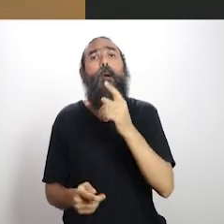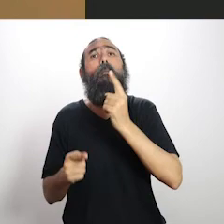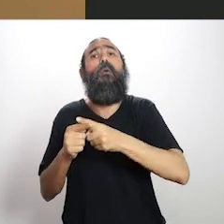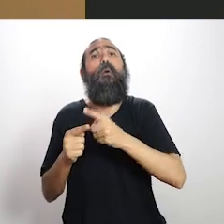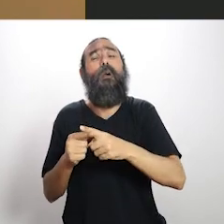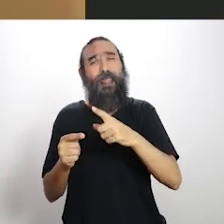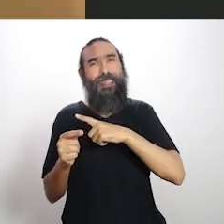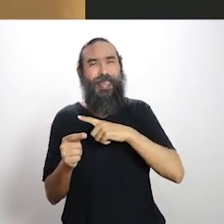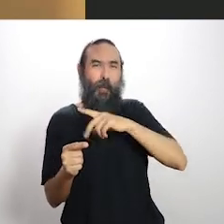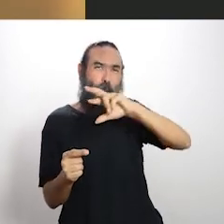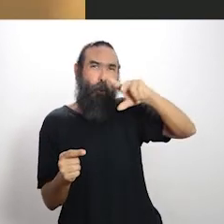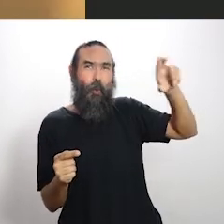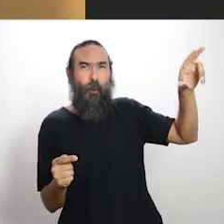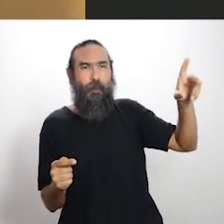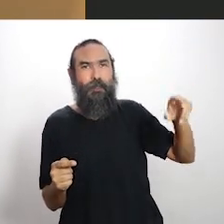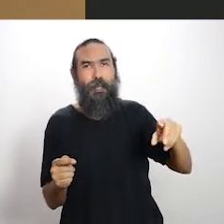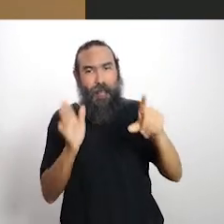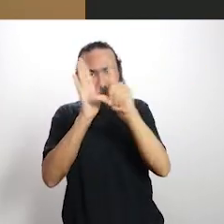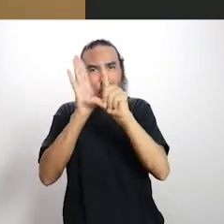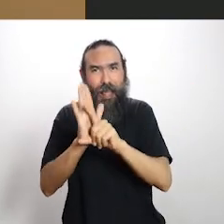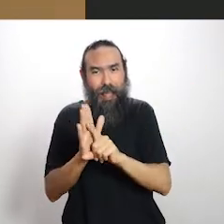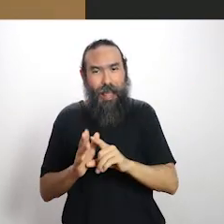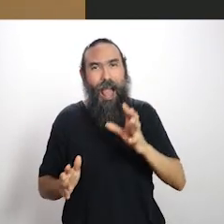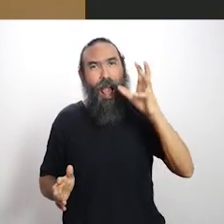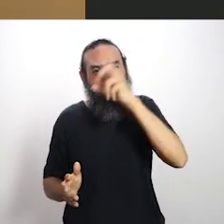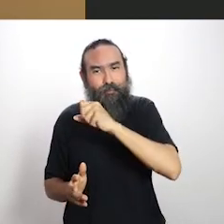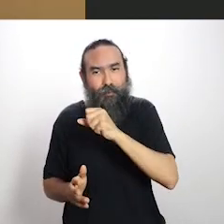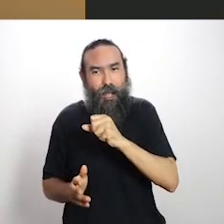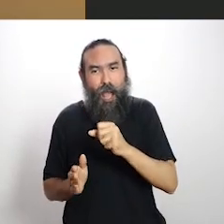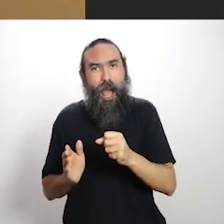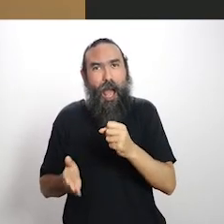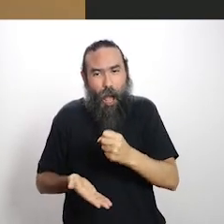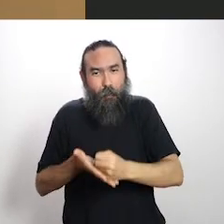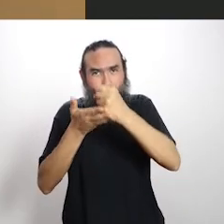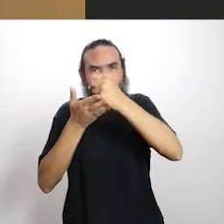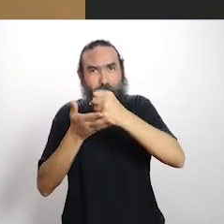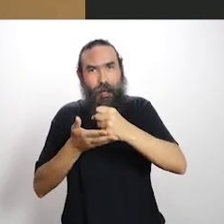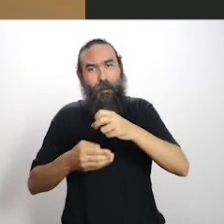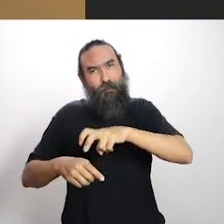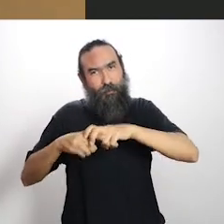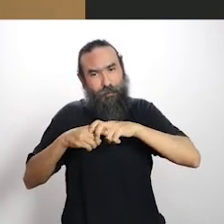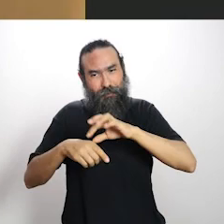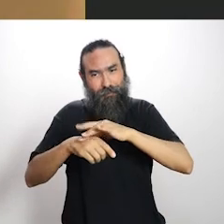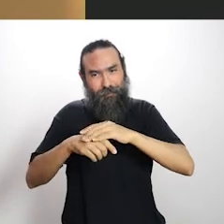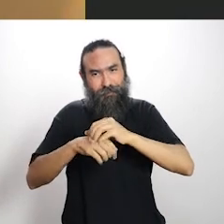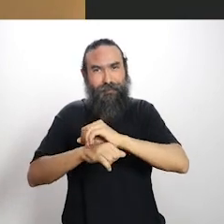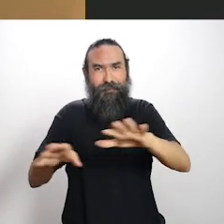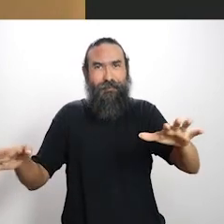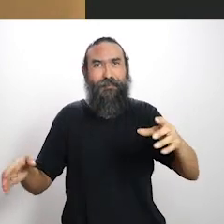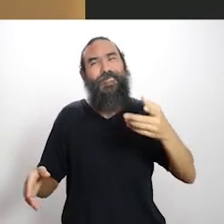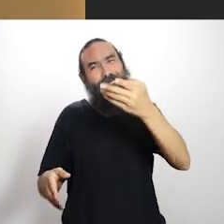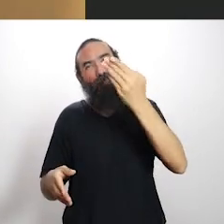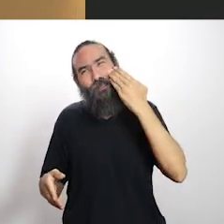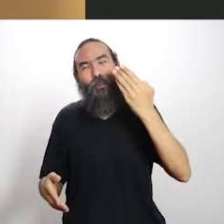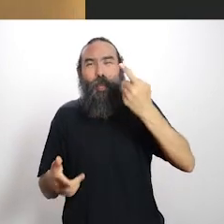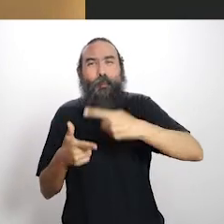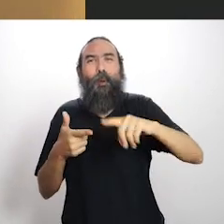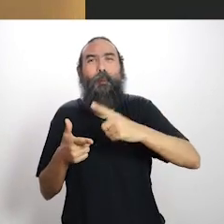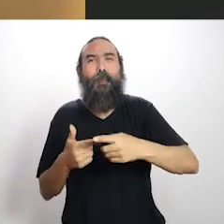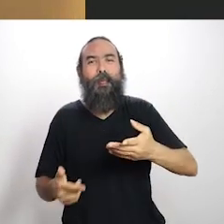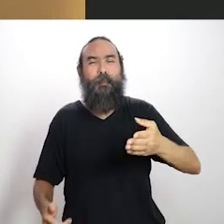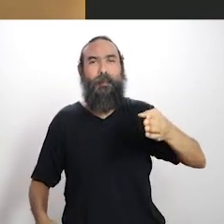tivemos também alguns desses problemas são involuntários são por imperícia gerencial